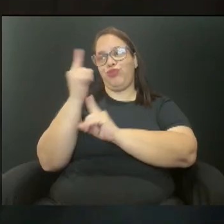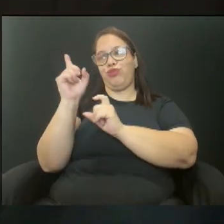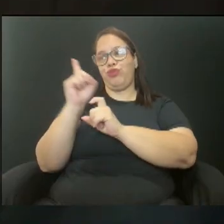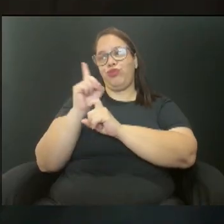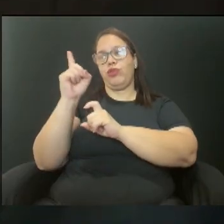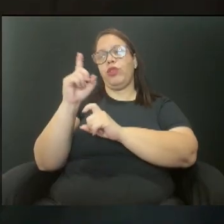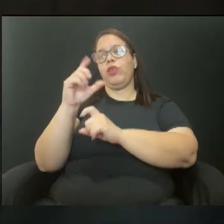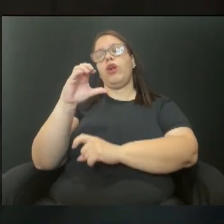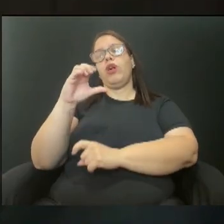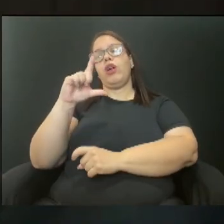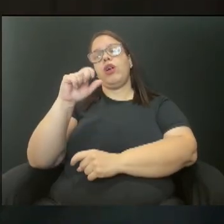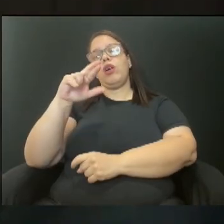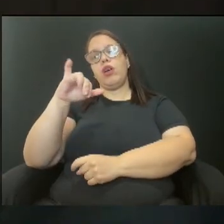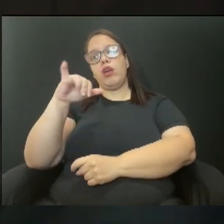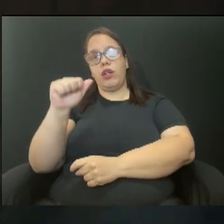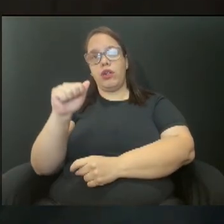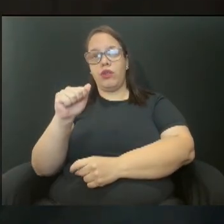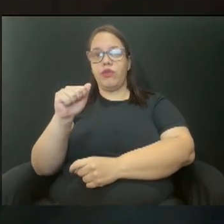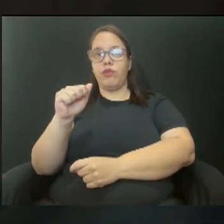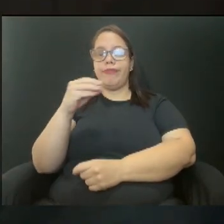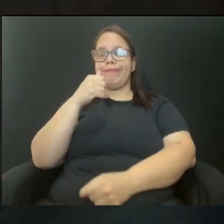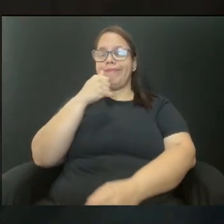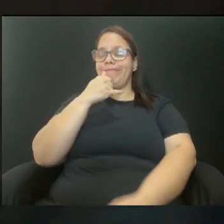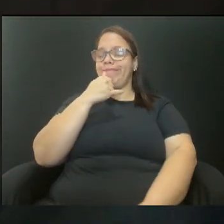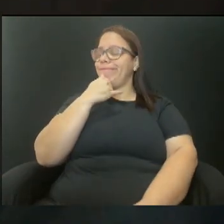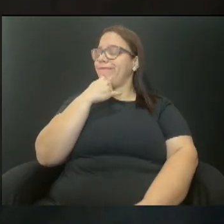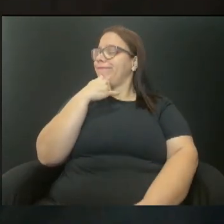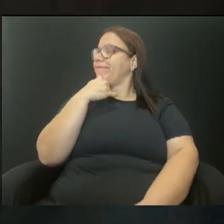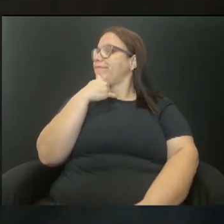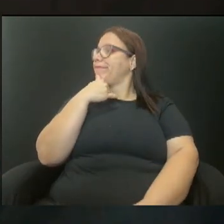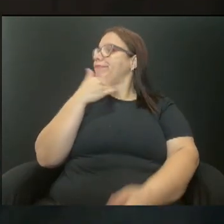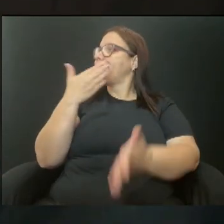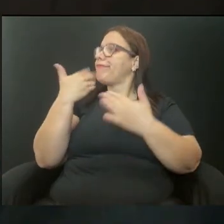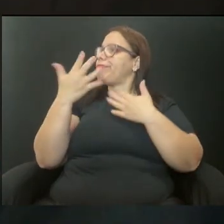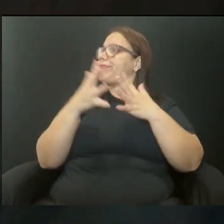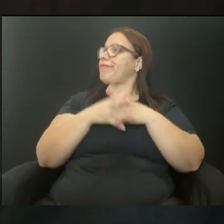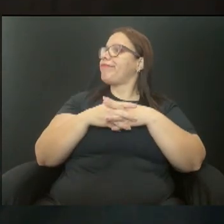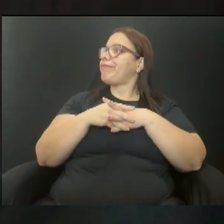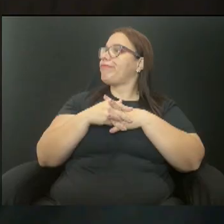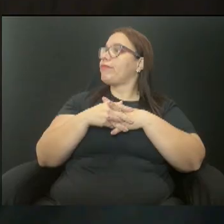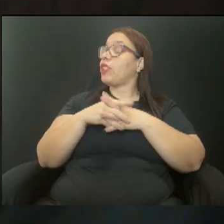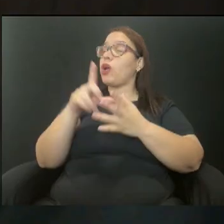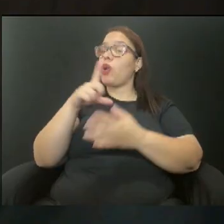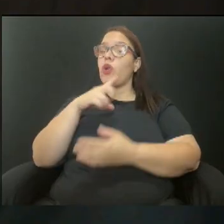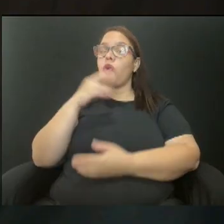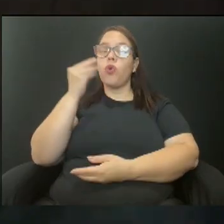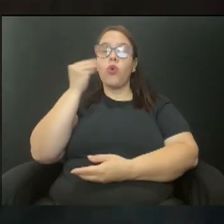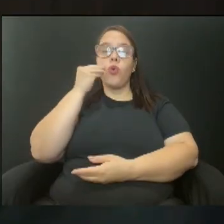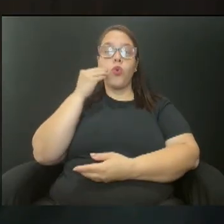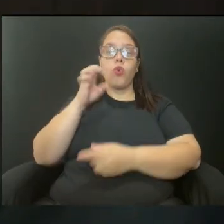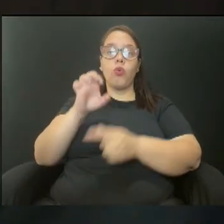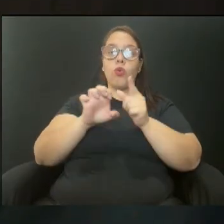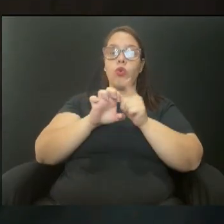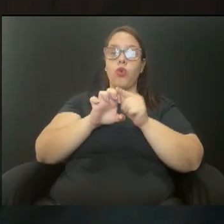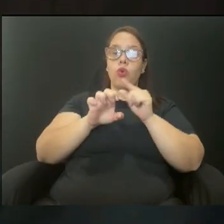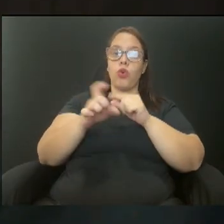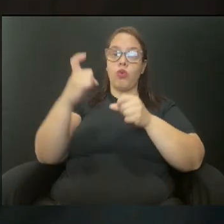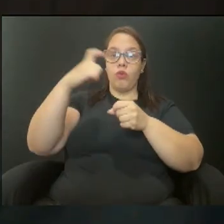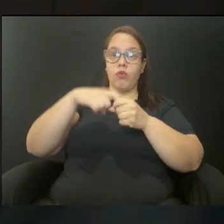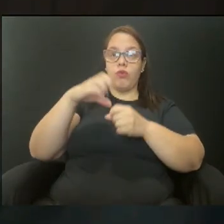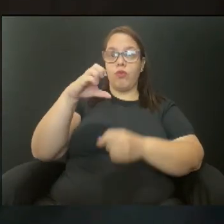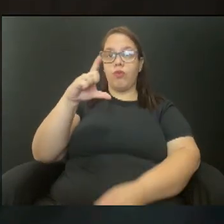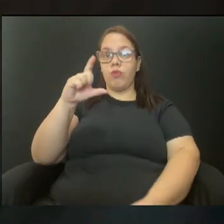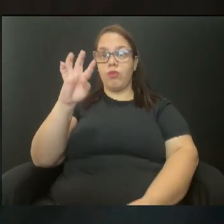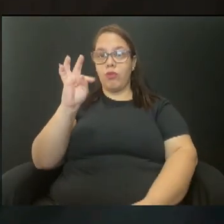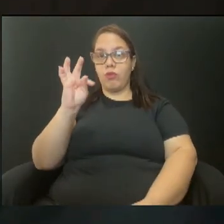que às vezes essa frustração que você conversa com alguém e fala assim, eu tentei empreender, mas eu tive que voltar para o CLT como se fosse